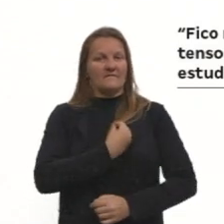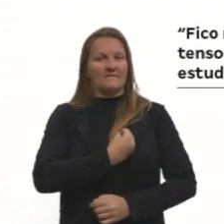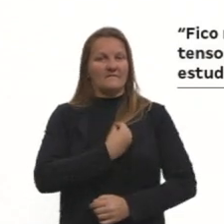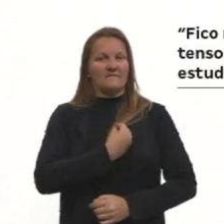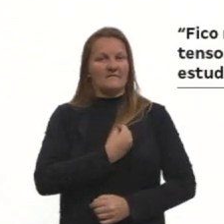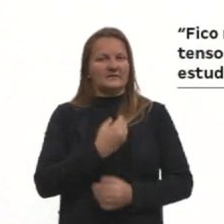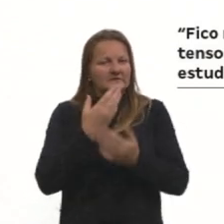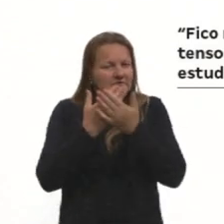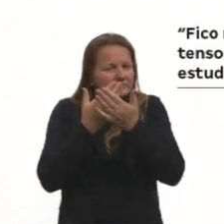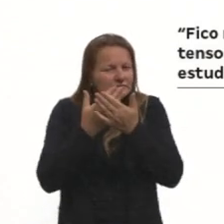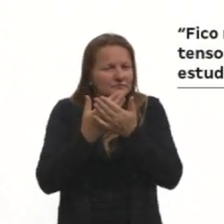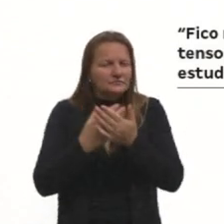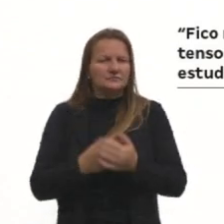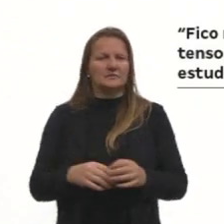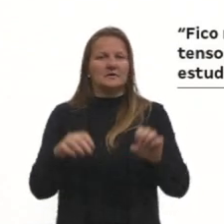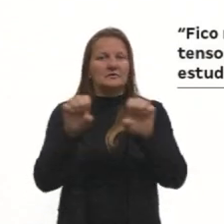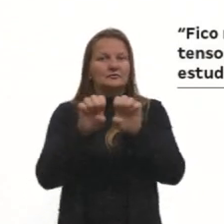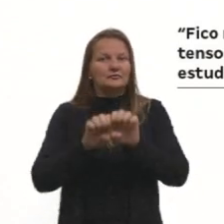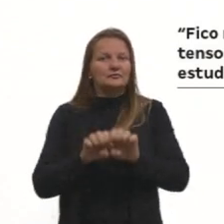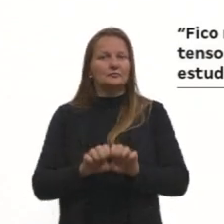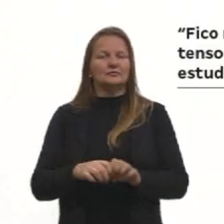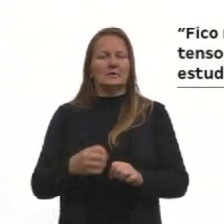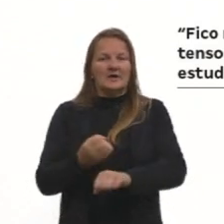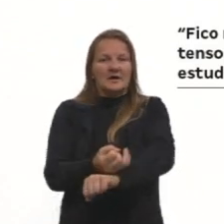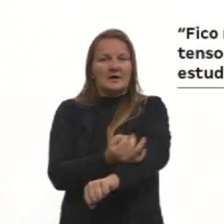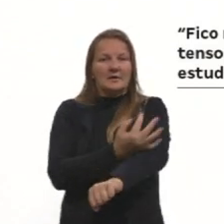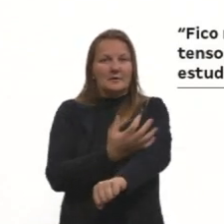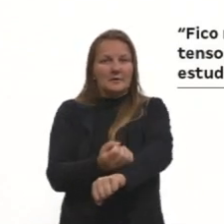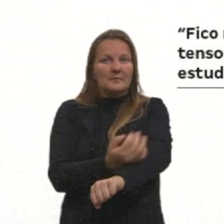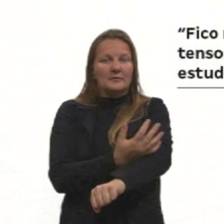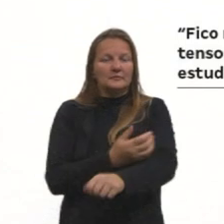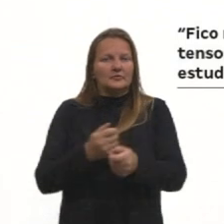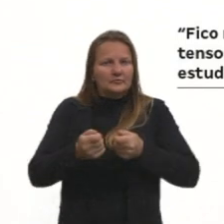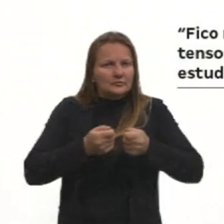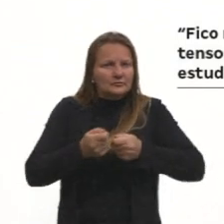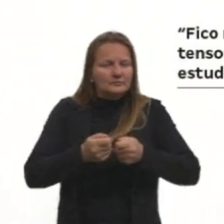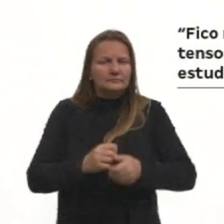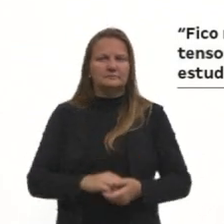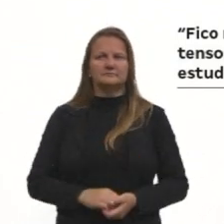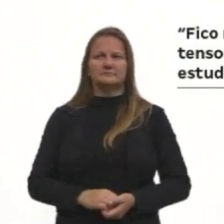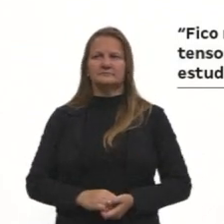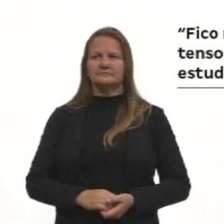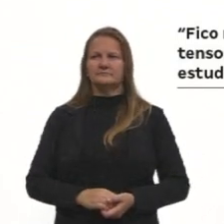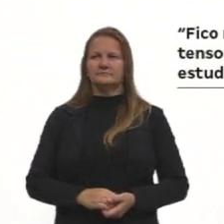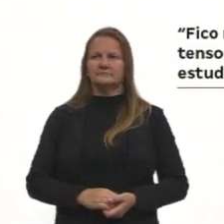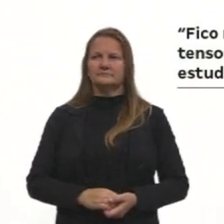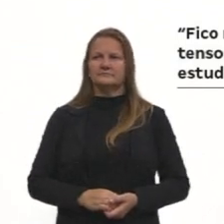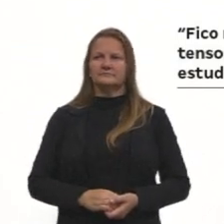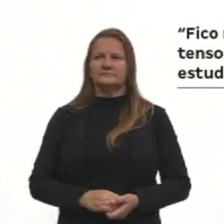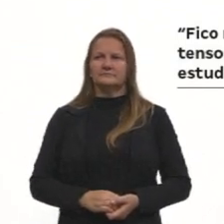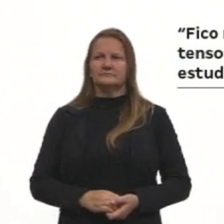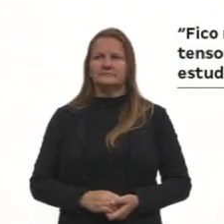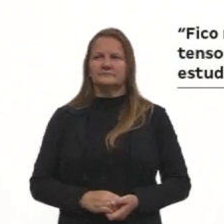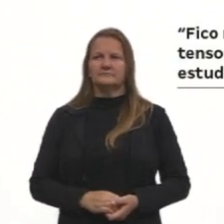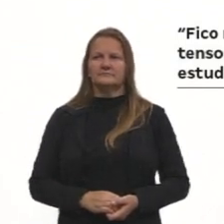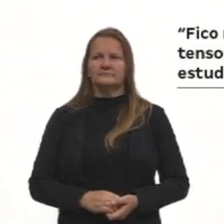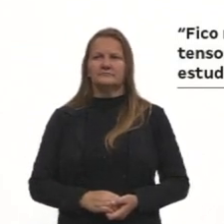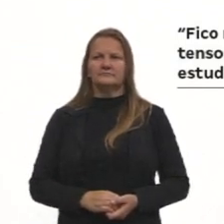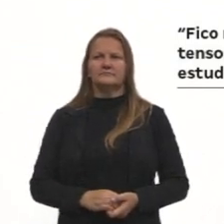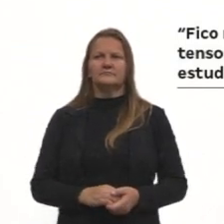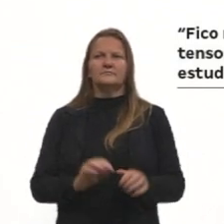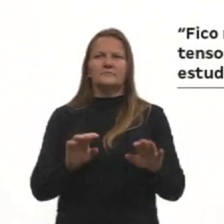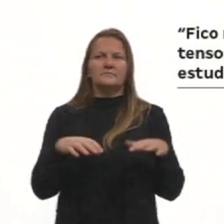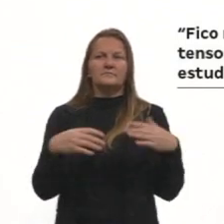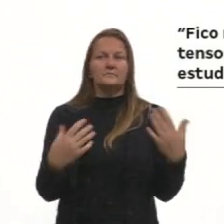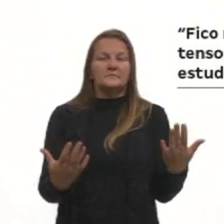estrutural né a nossa parte das emoções que nós conseguimos controlar ela então assim